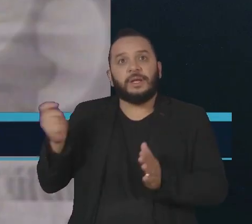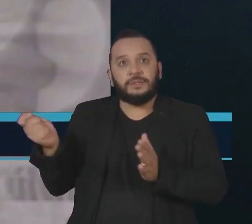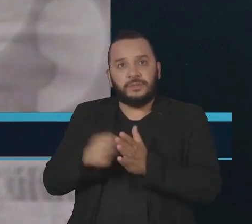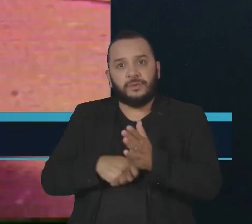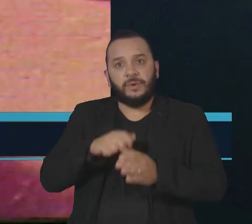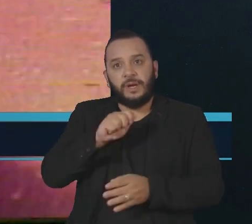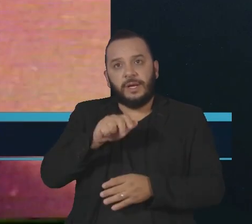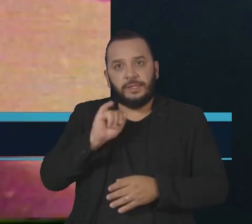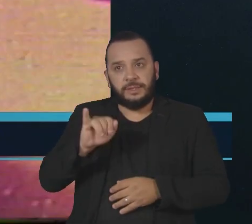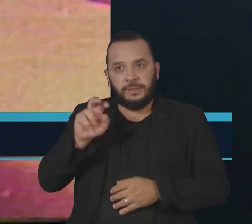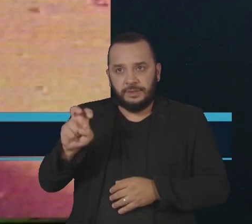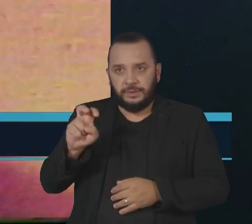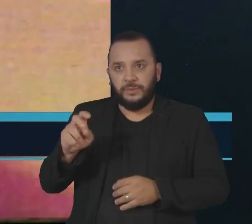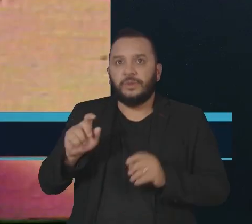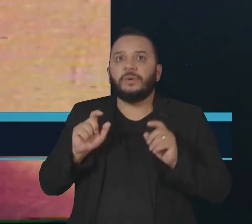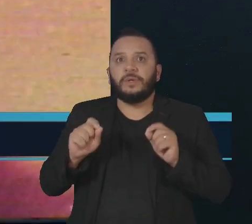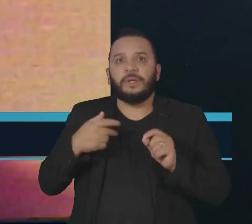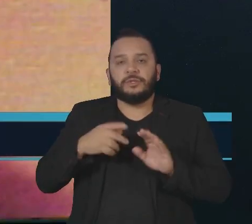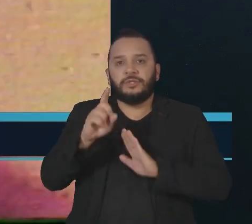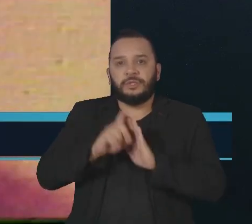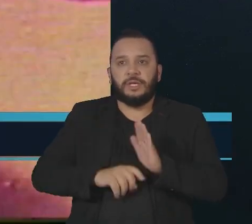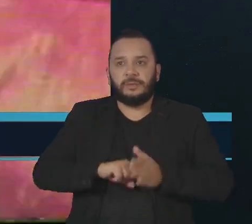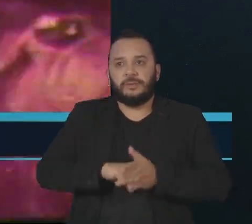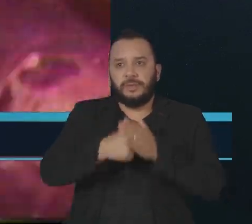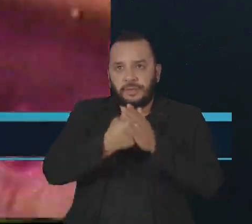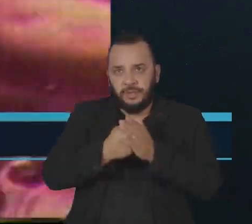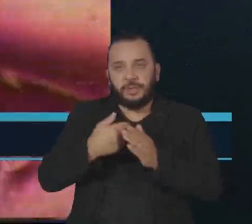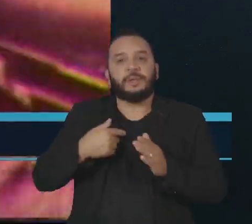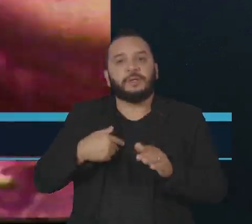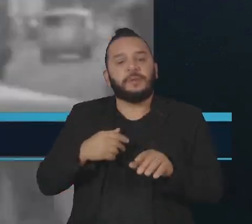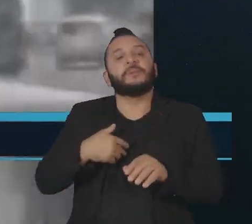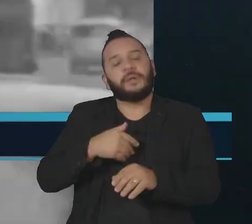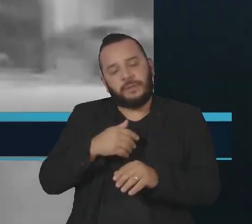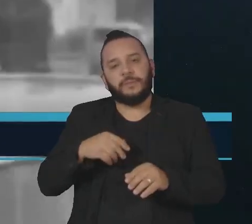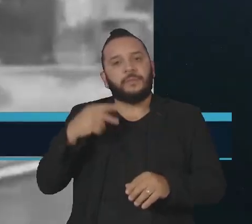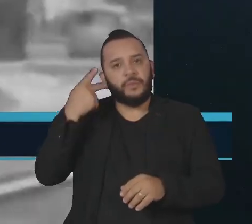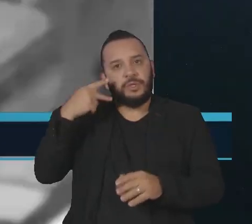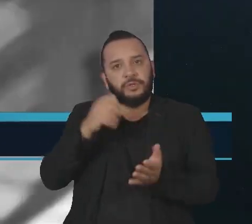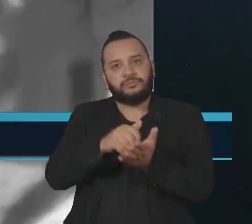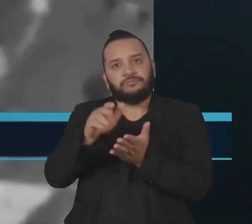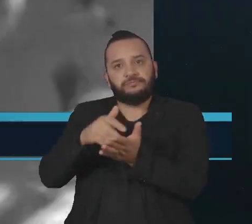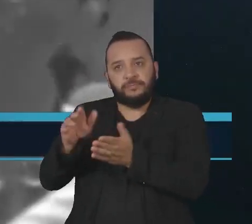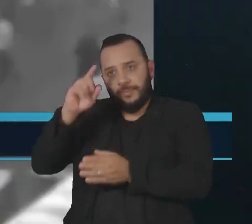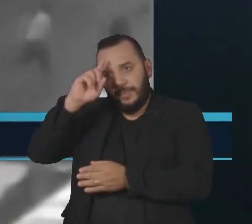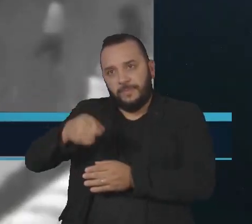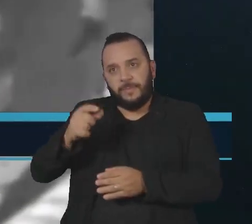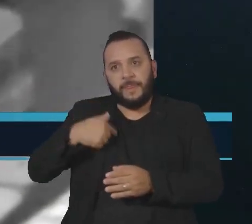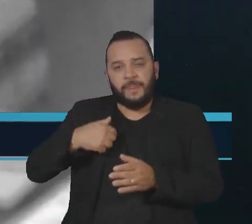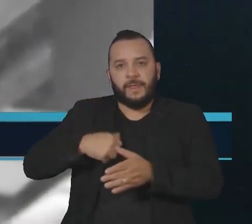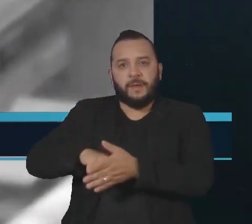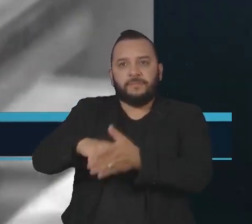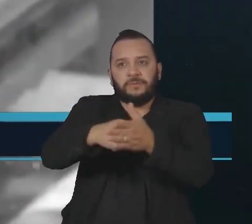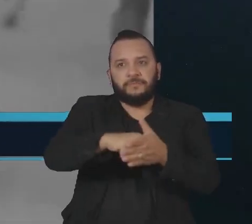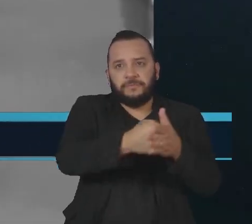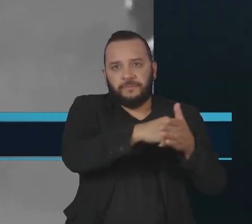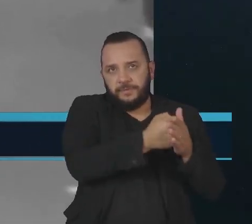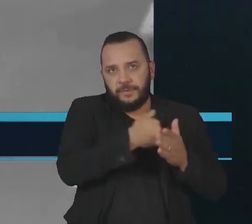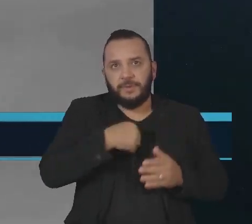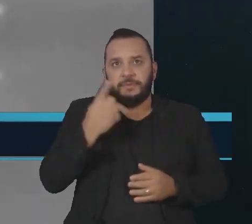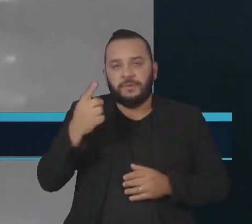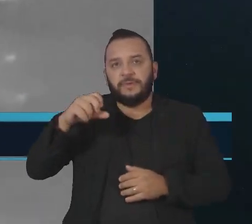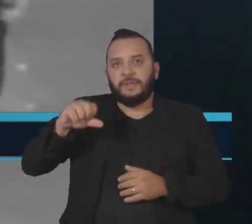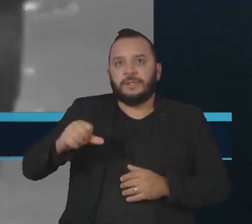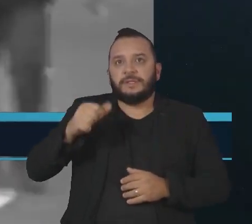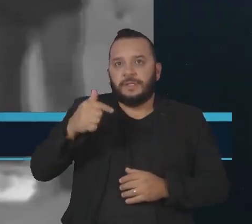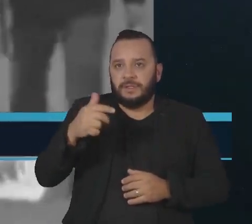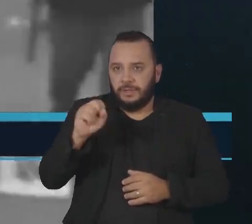número 5, que suspendeu direitos, cassou mandatos e estabeleceu a censura. Editado em dezembro de 68, o AI-5